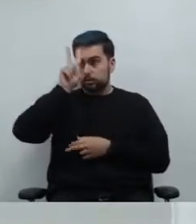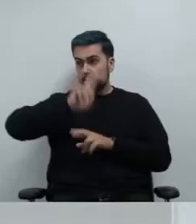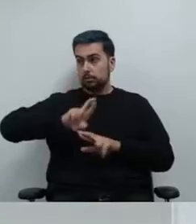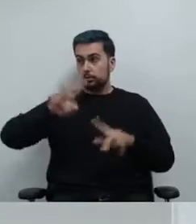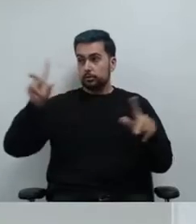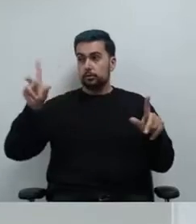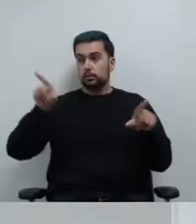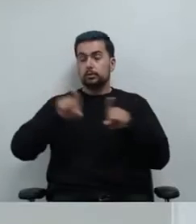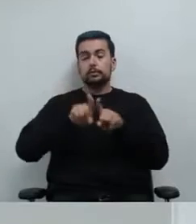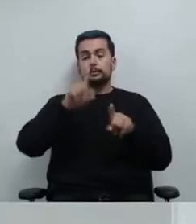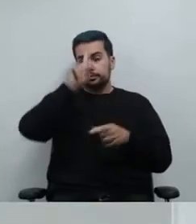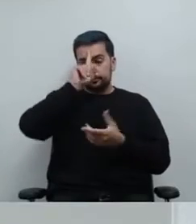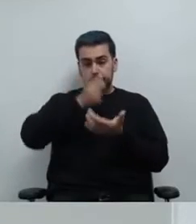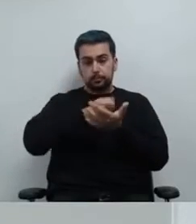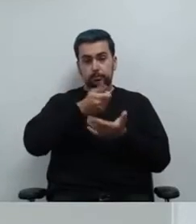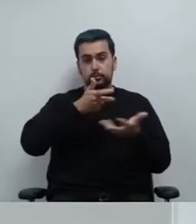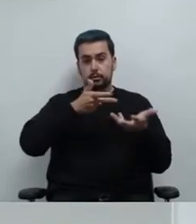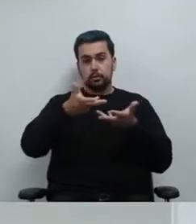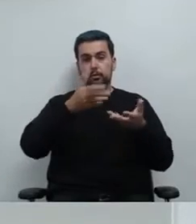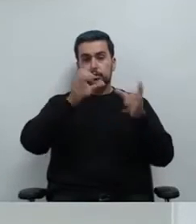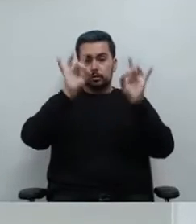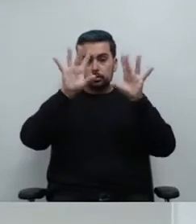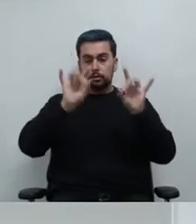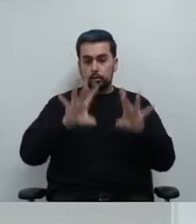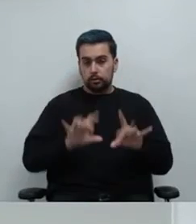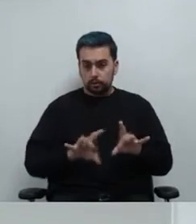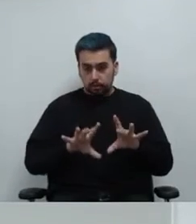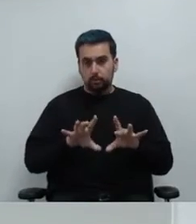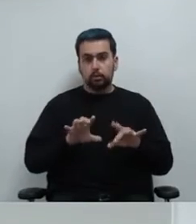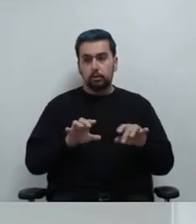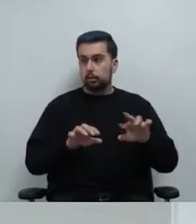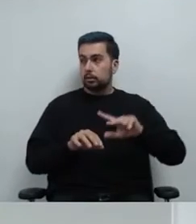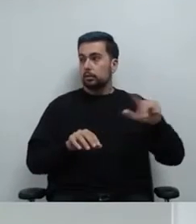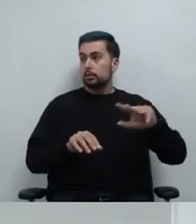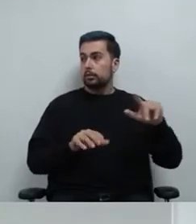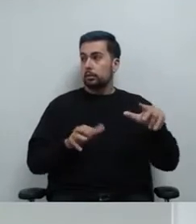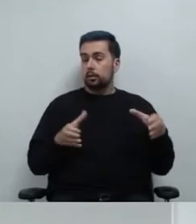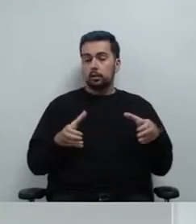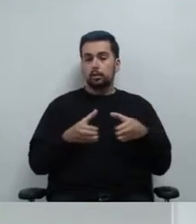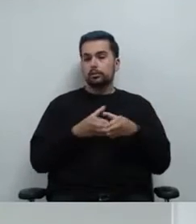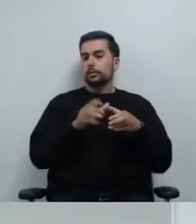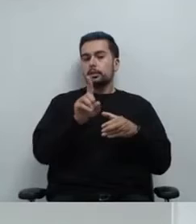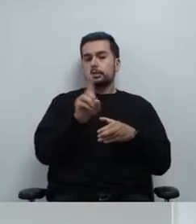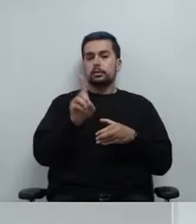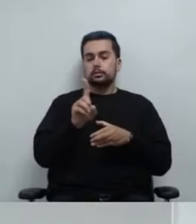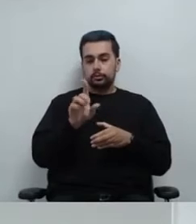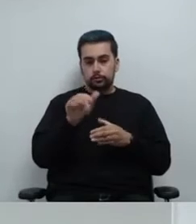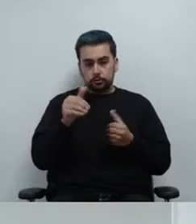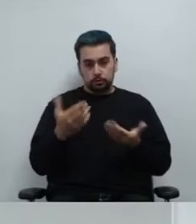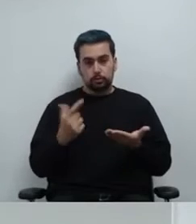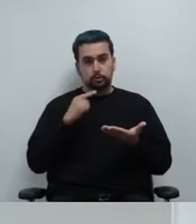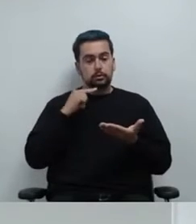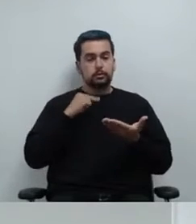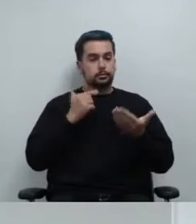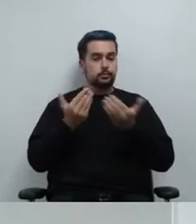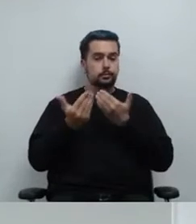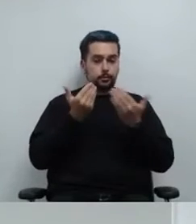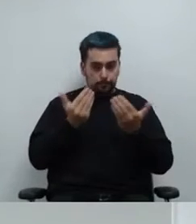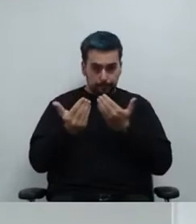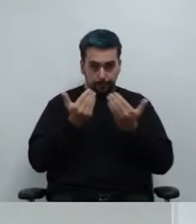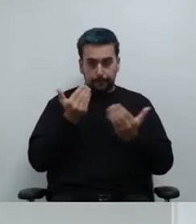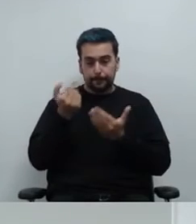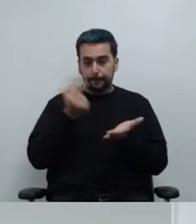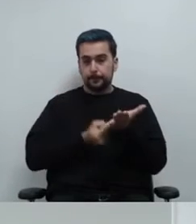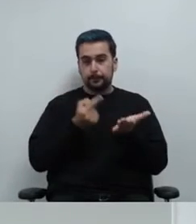que demandam uma atuação especializada, não mais uma atuação aglutinada. E, ao fazer uma análise